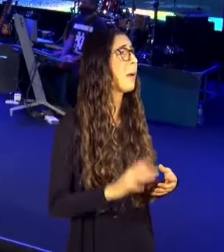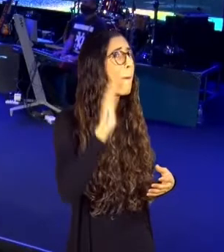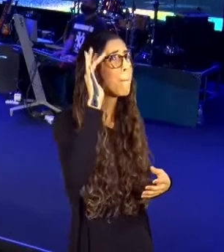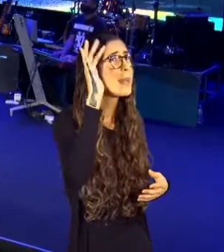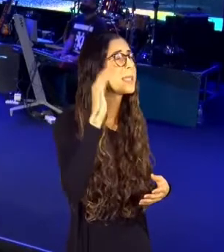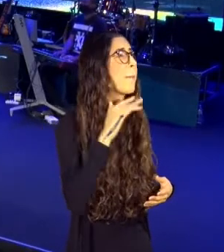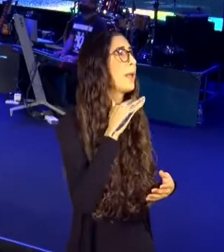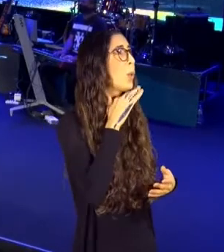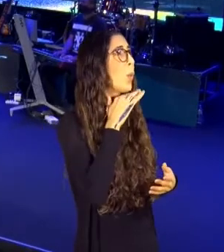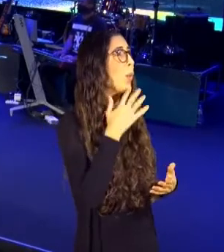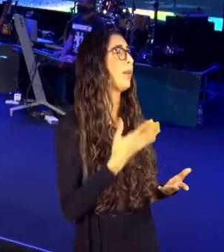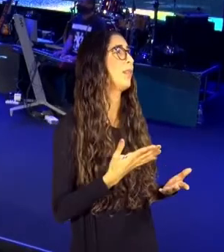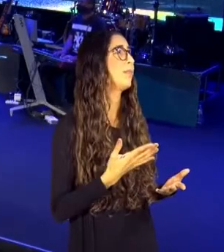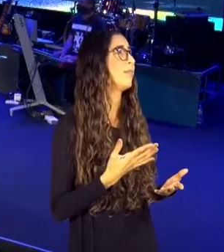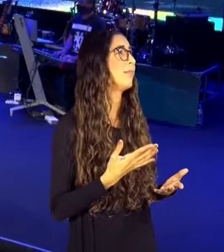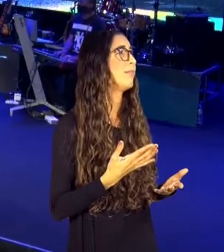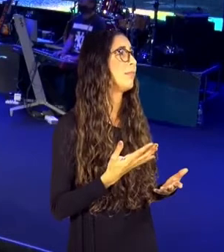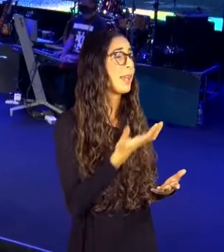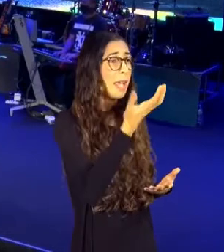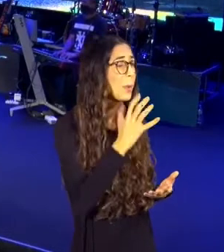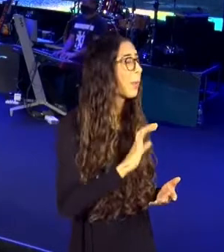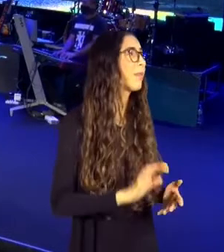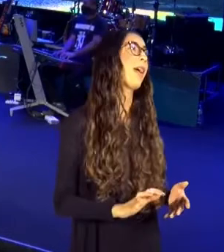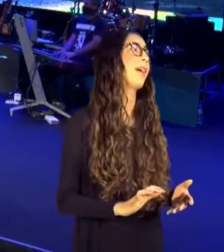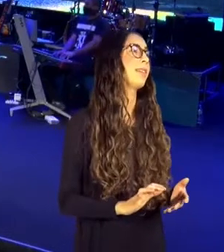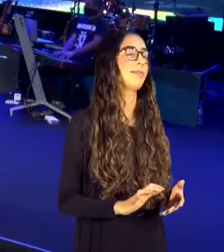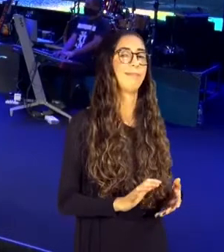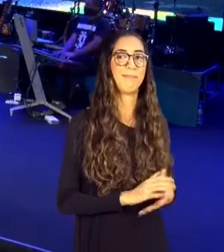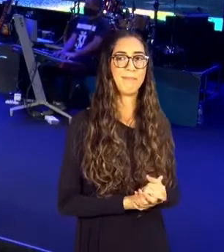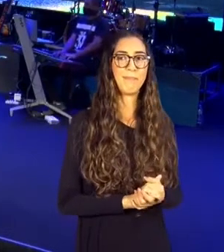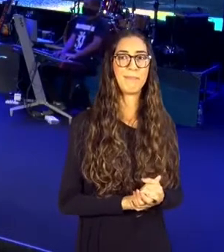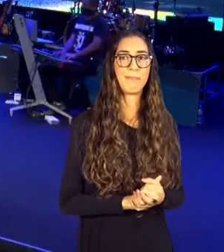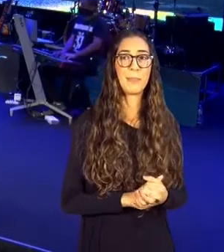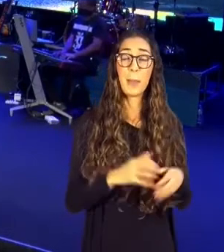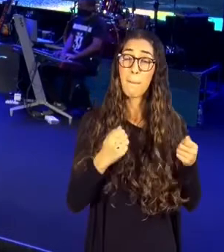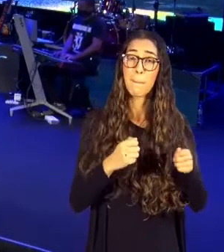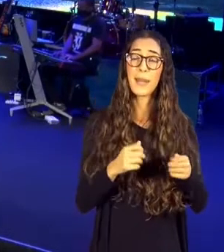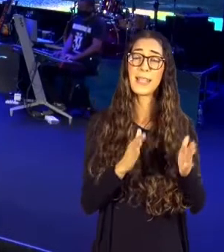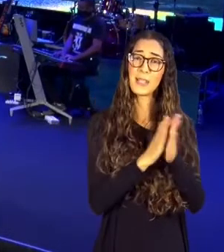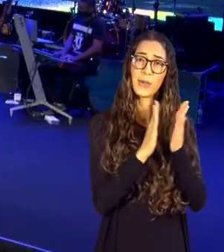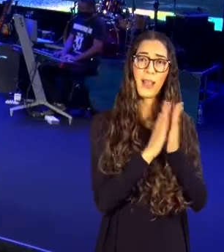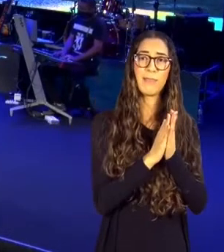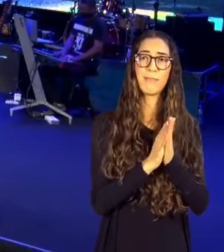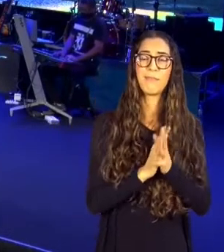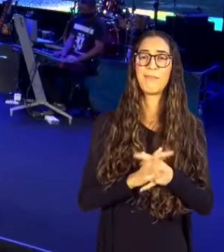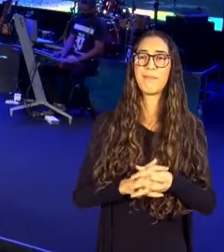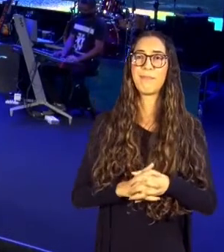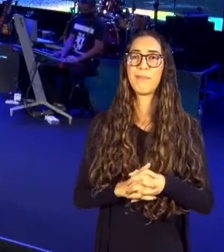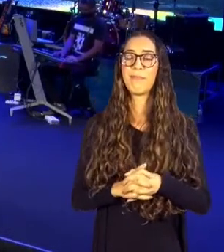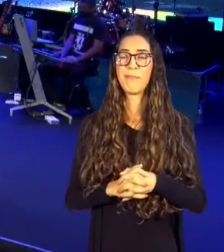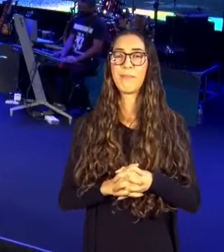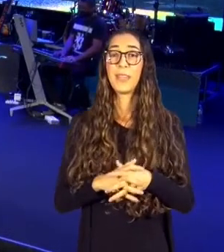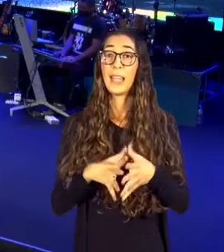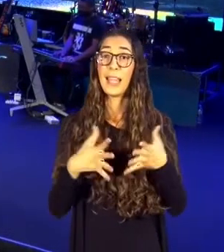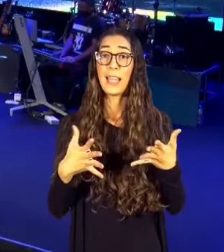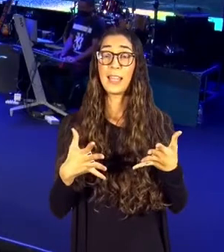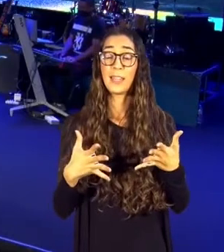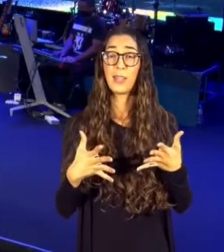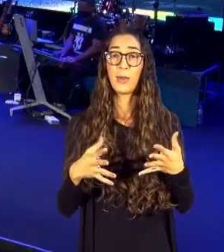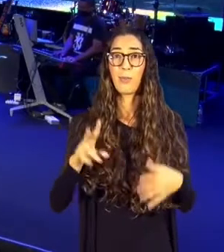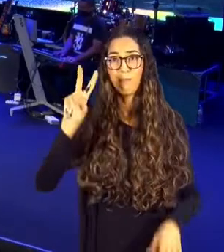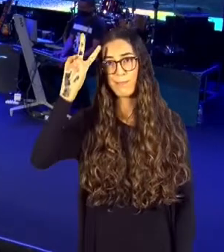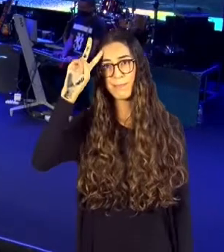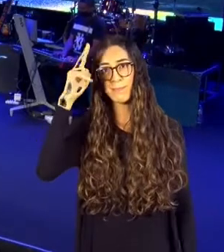sair para a rua? Por que eu vou trabalhar? Não tem sentido. Não, eu vou renovar minha mente. O Senhor é minha força, minha fortaleza. O Senhor